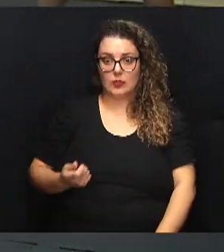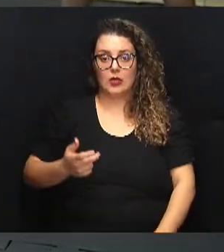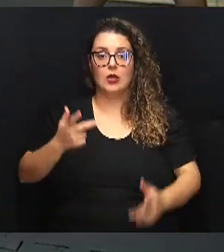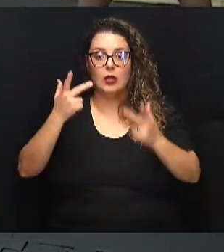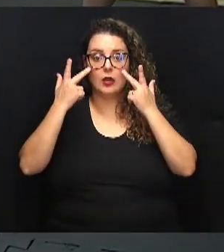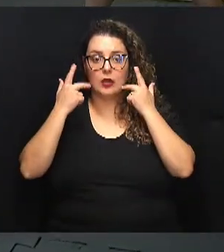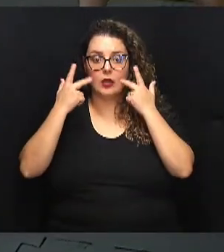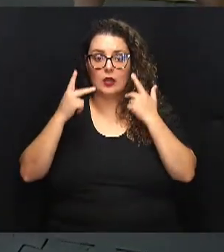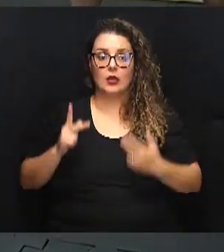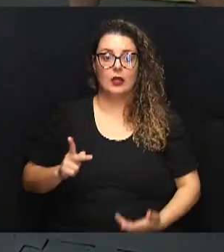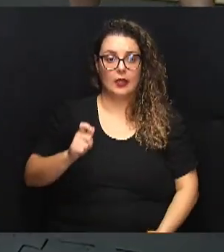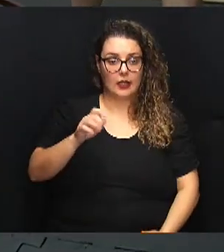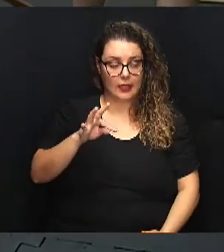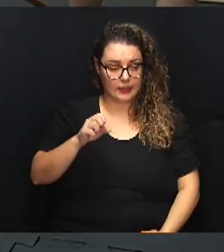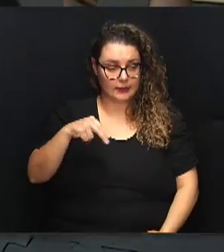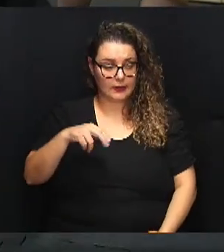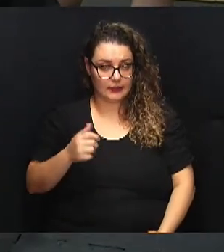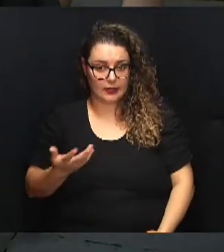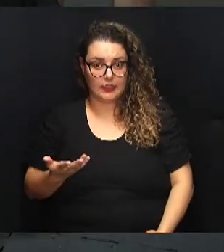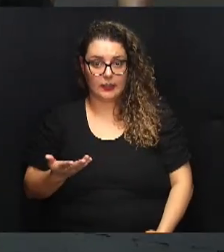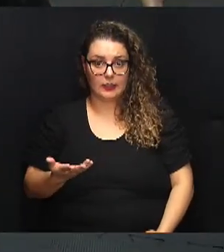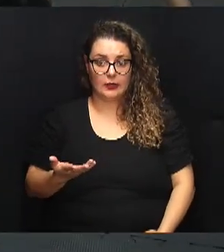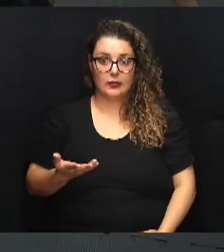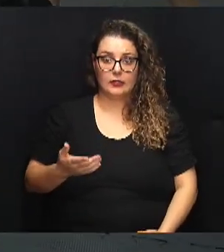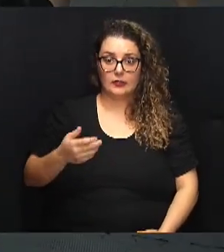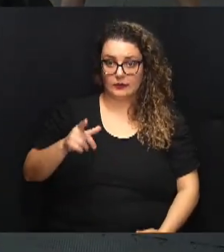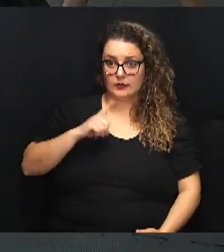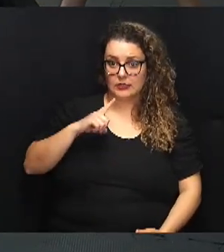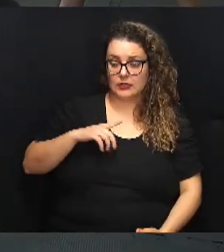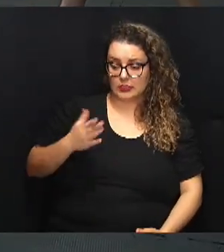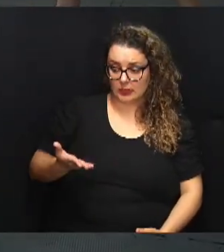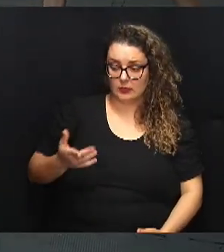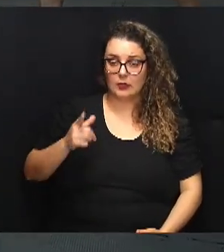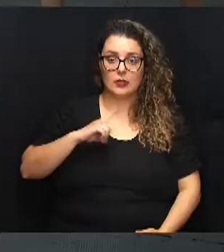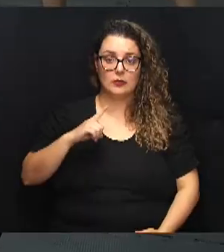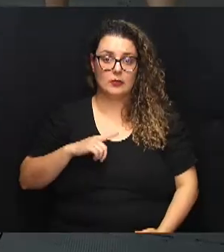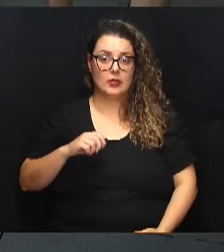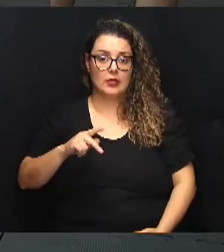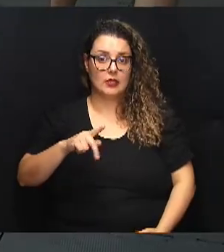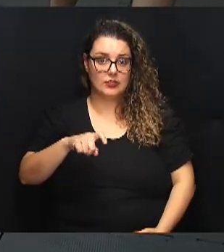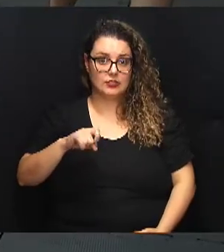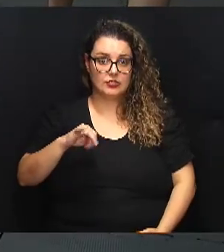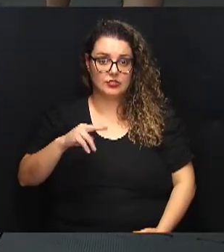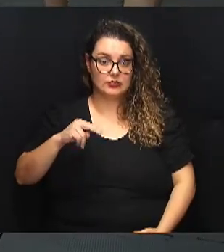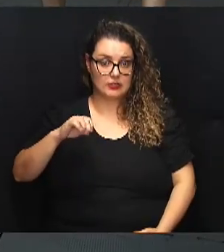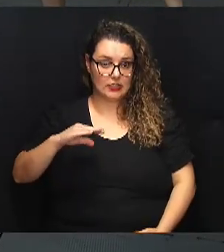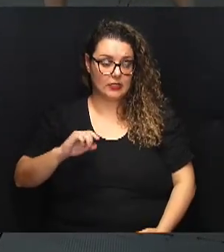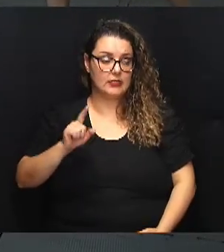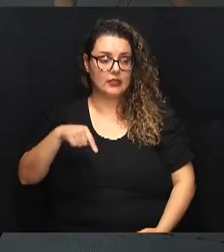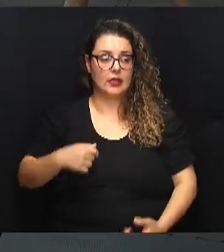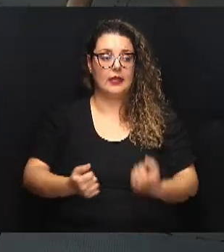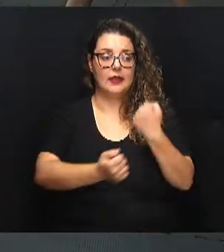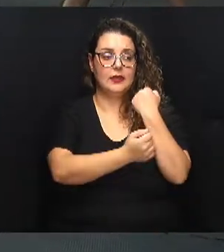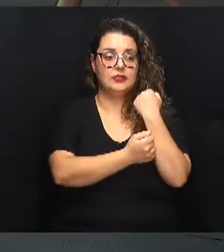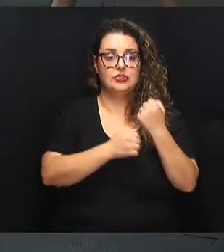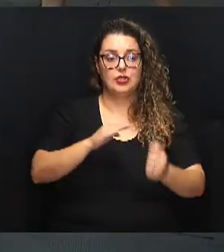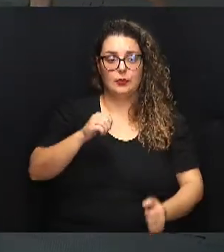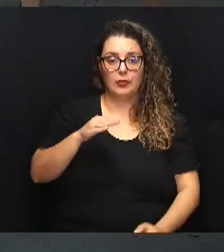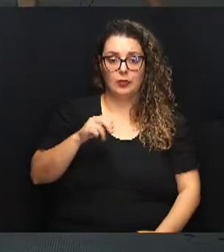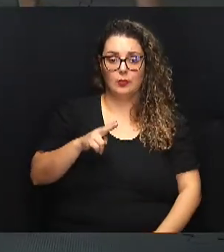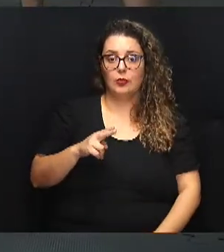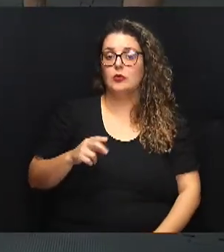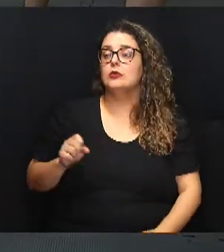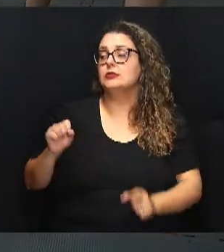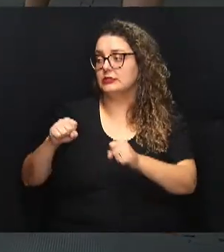a katana, né, que você está portando uma, e também a shinai, que é de bambu? Isso. Algumas escolas, como a nossa,